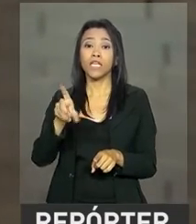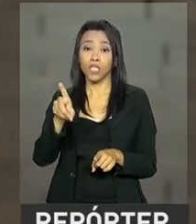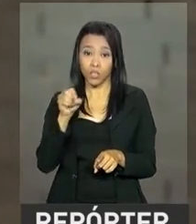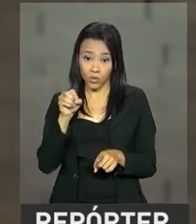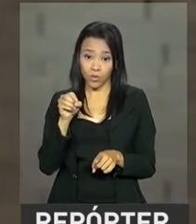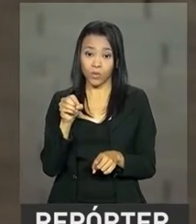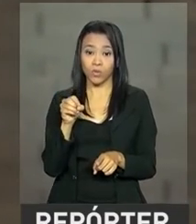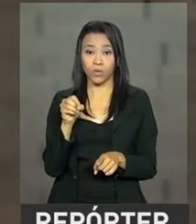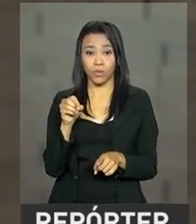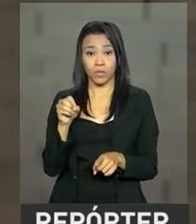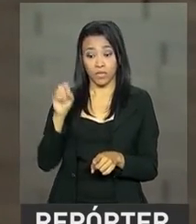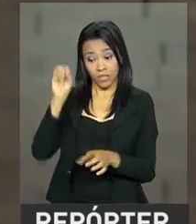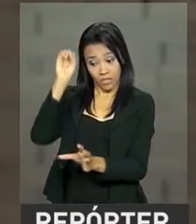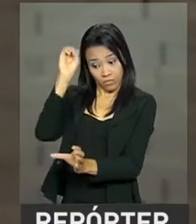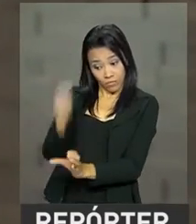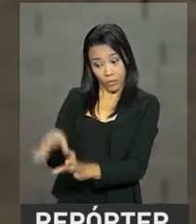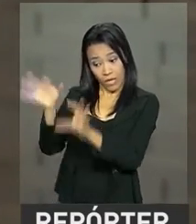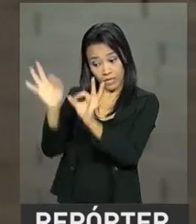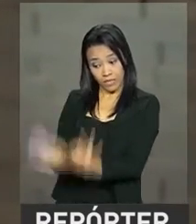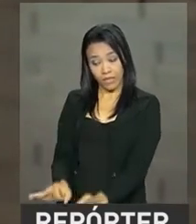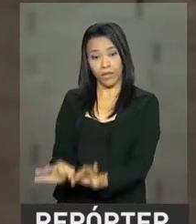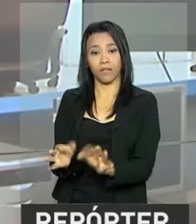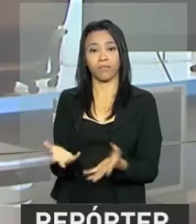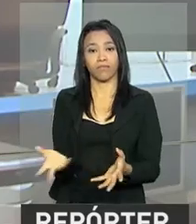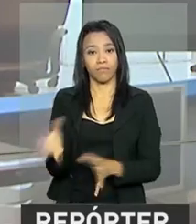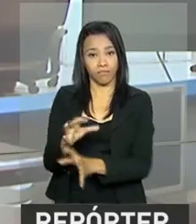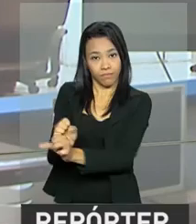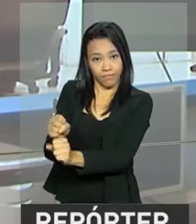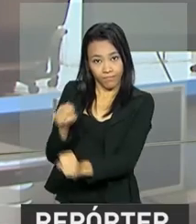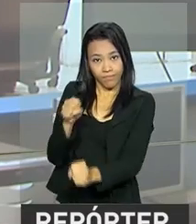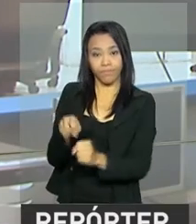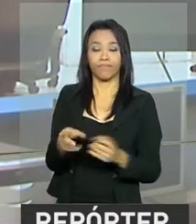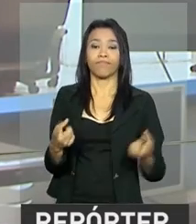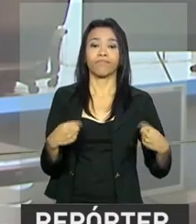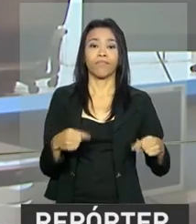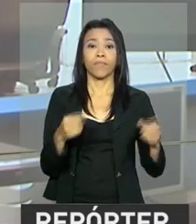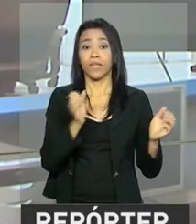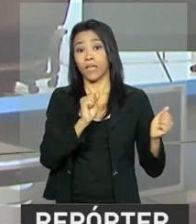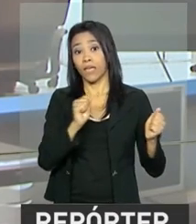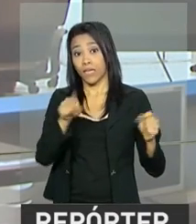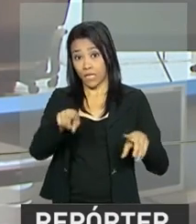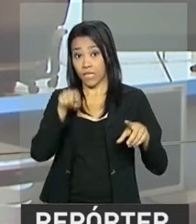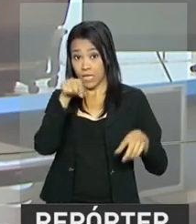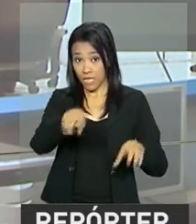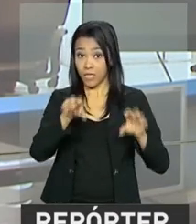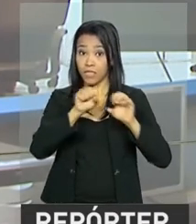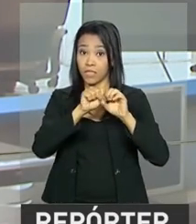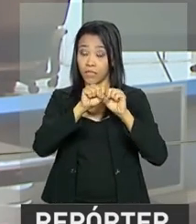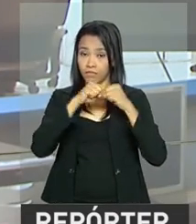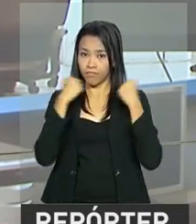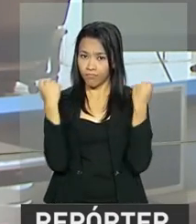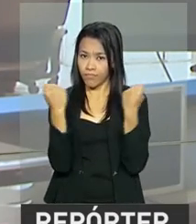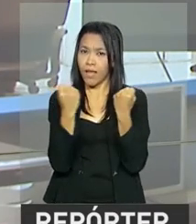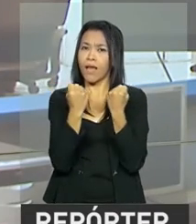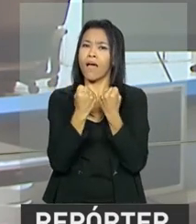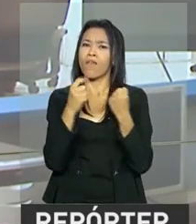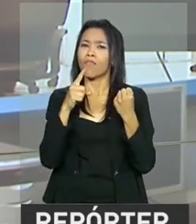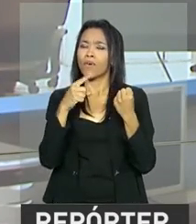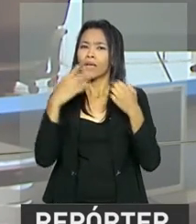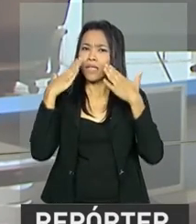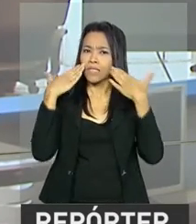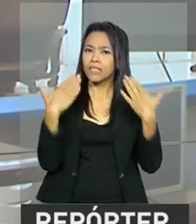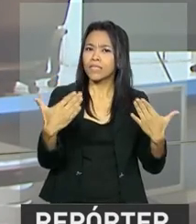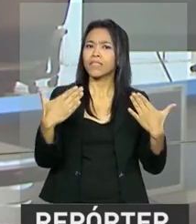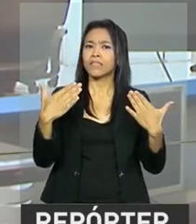Jogar lixo na lixeira certa e às vezes reciclar. E durante o evento foi lançado um aplicativo chamado Desafio Aedes.